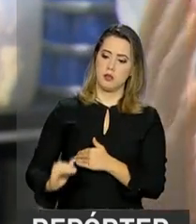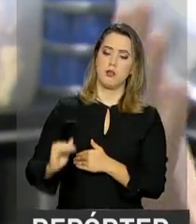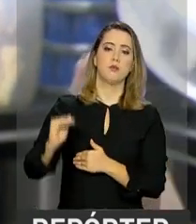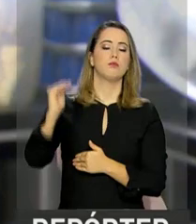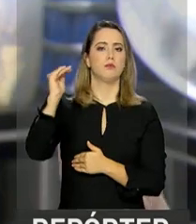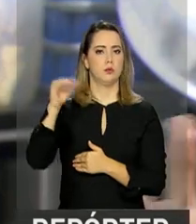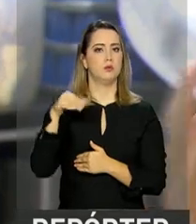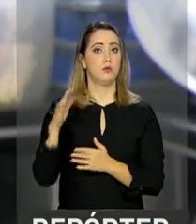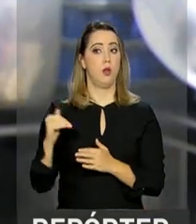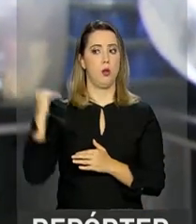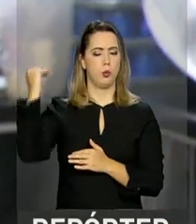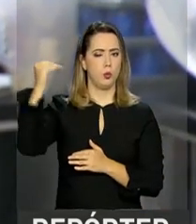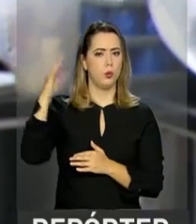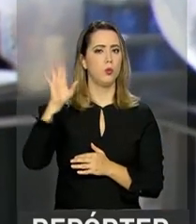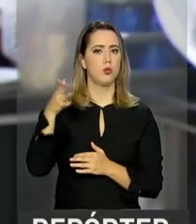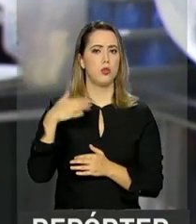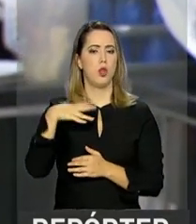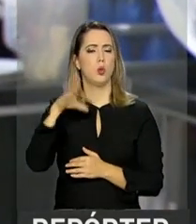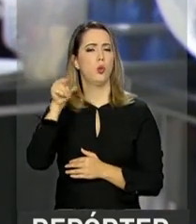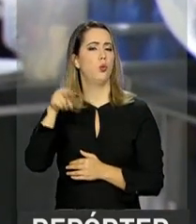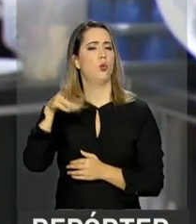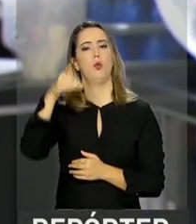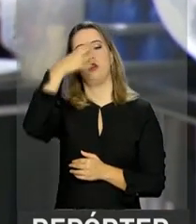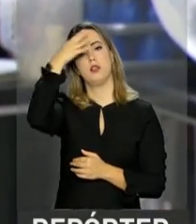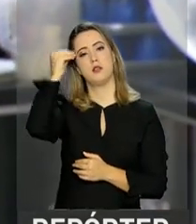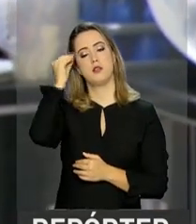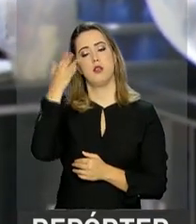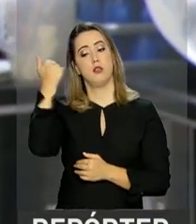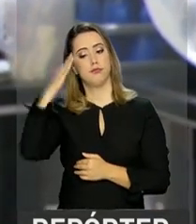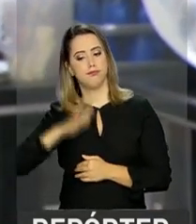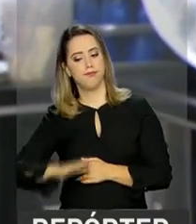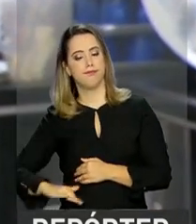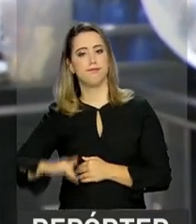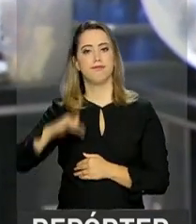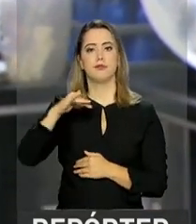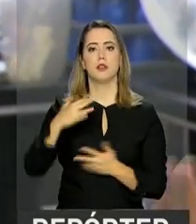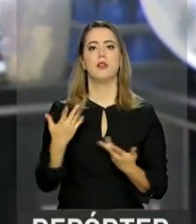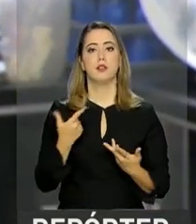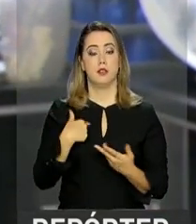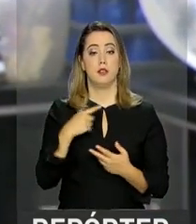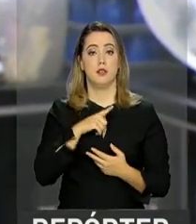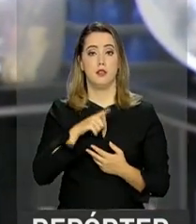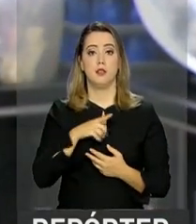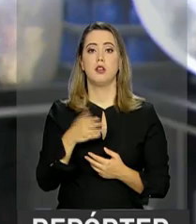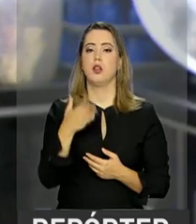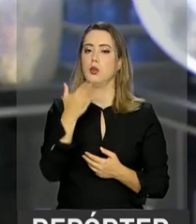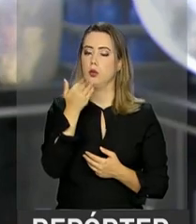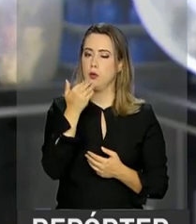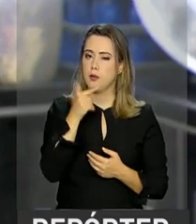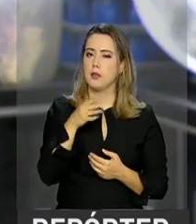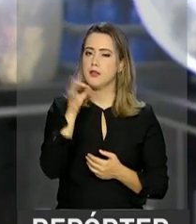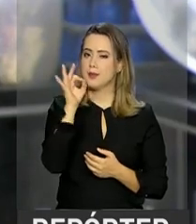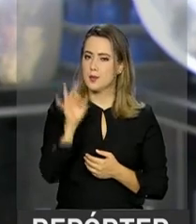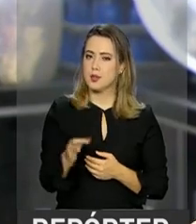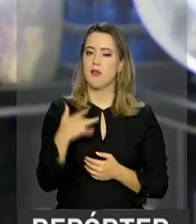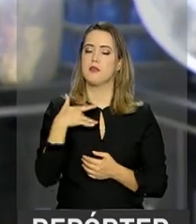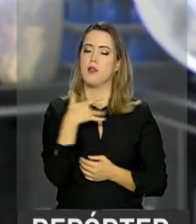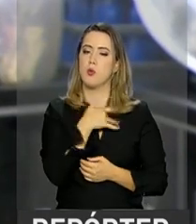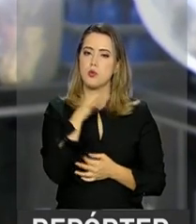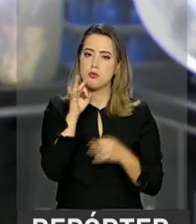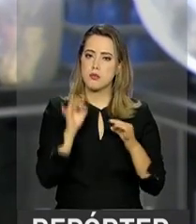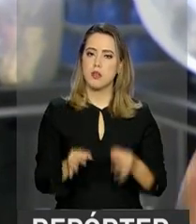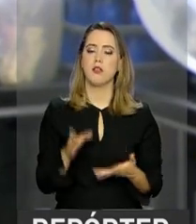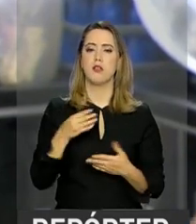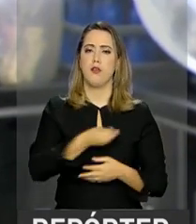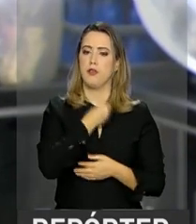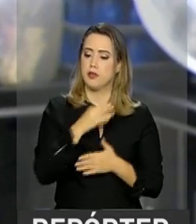que ela vai virando um adulto, ela nunca se esquece da alimentação que ela comia na escola. E tendo uma alimentação saudável, ela leva isso para a